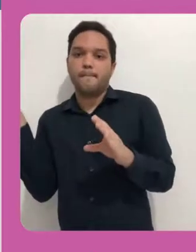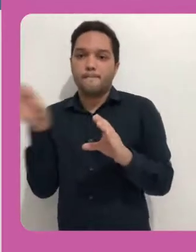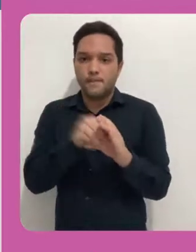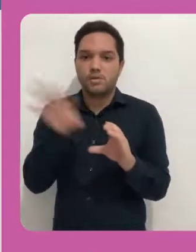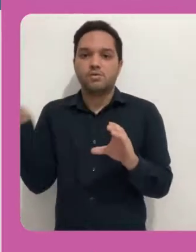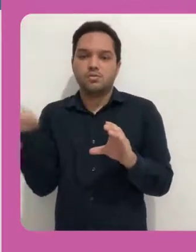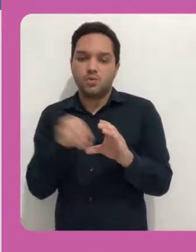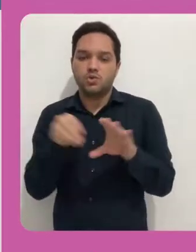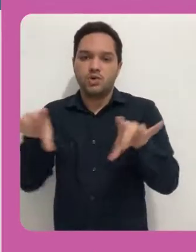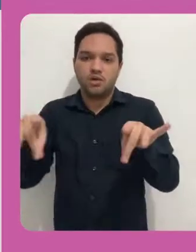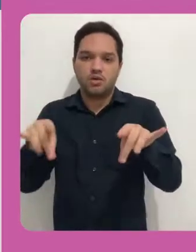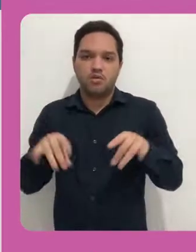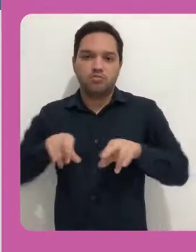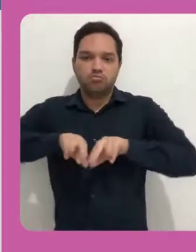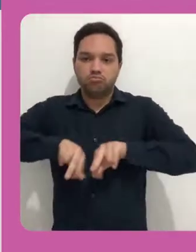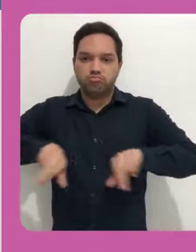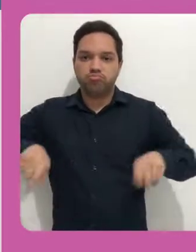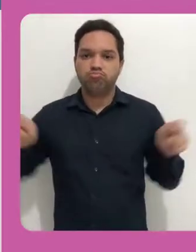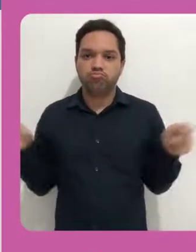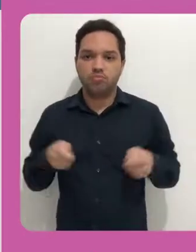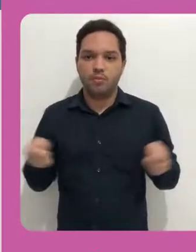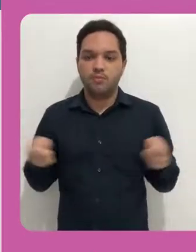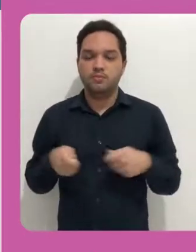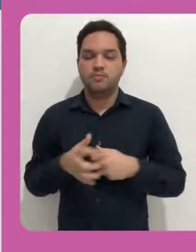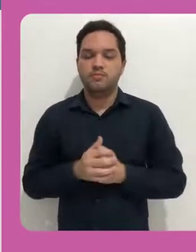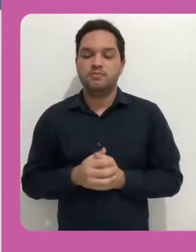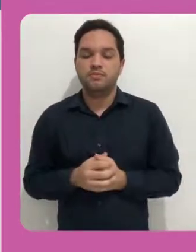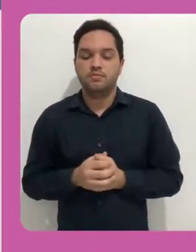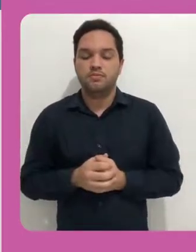Então vamos criar a pasta bibliografia.